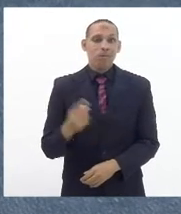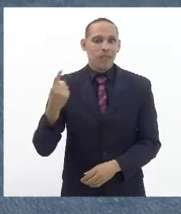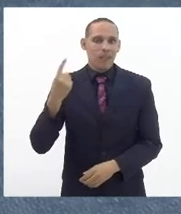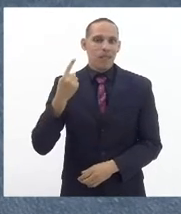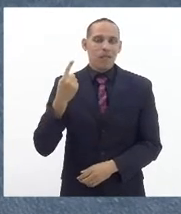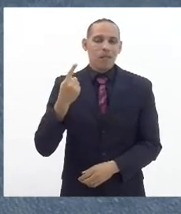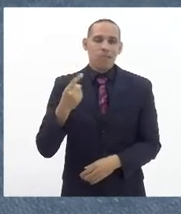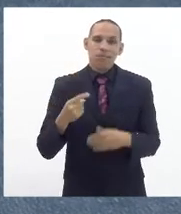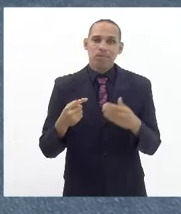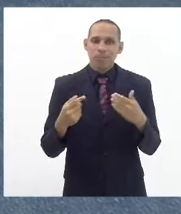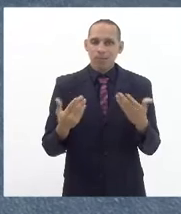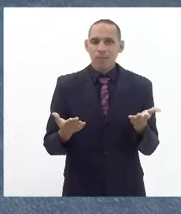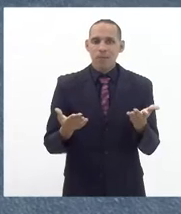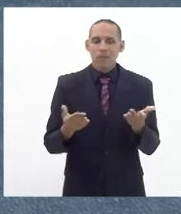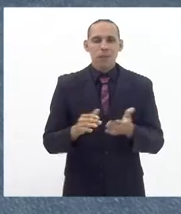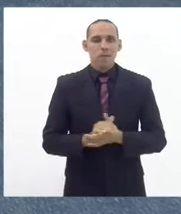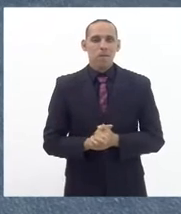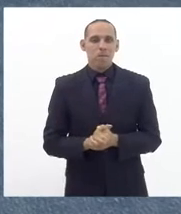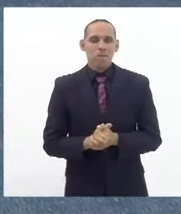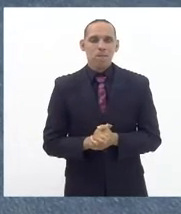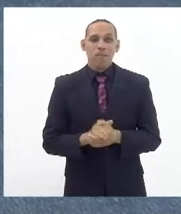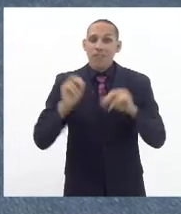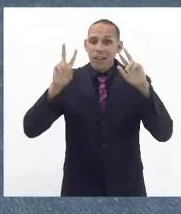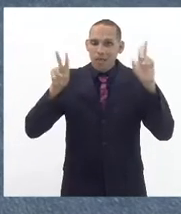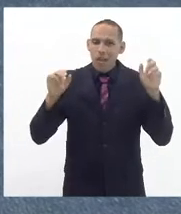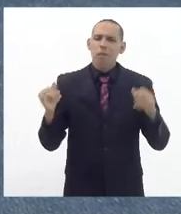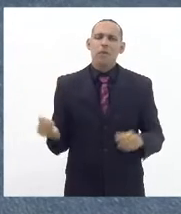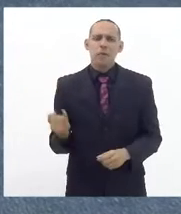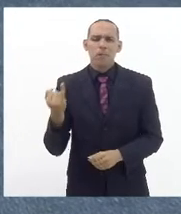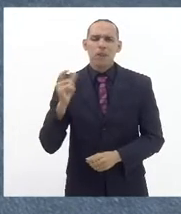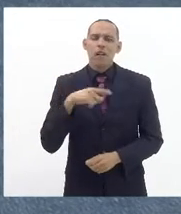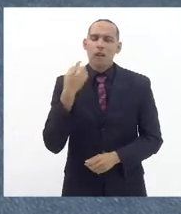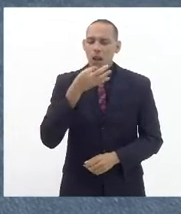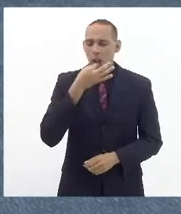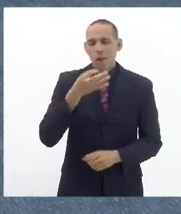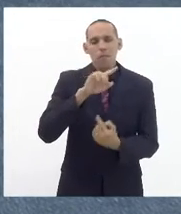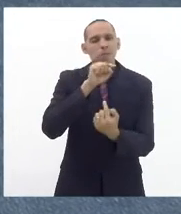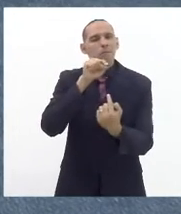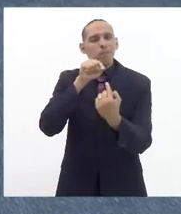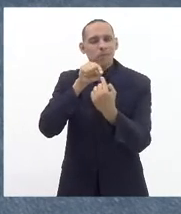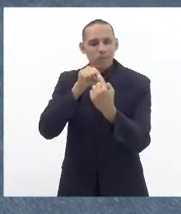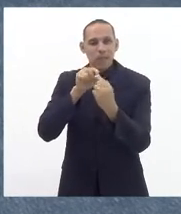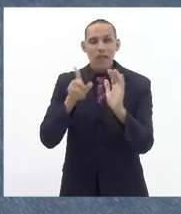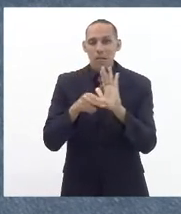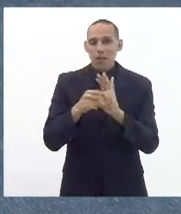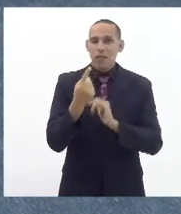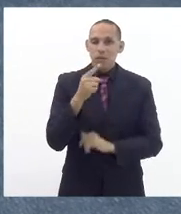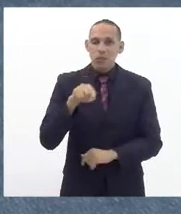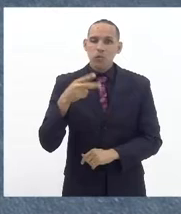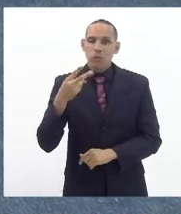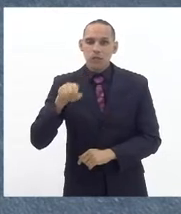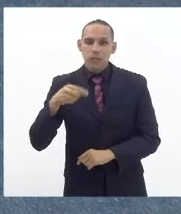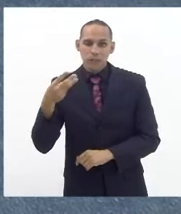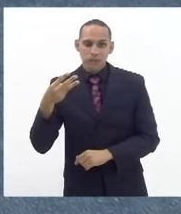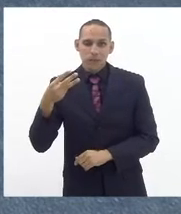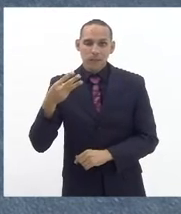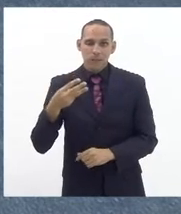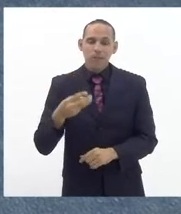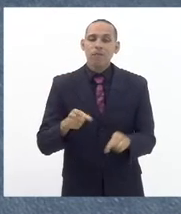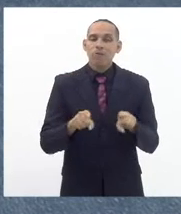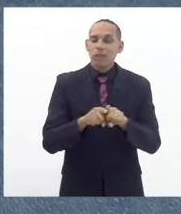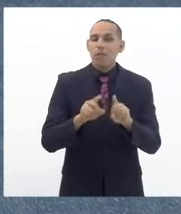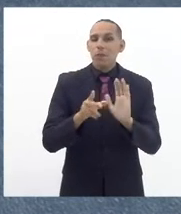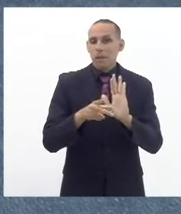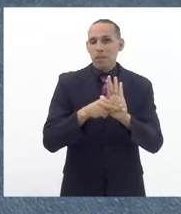da magnitude desse tema, o nosso parecer é favorável às emendas 1, 2 e 3, também